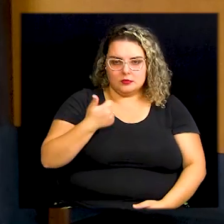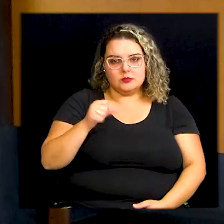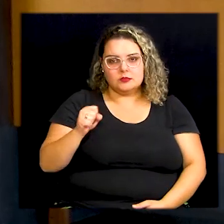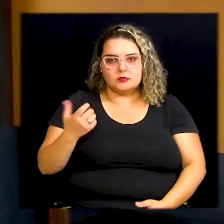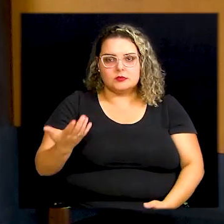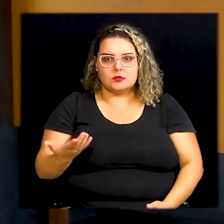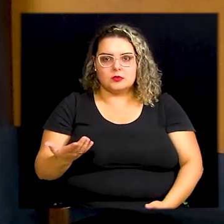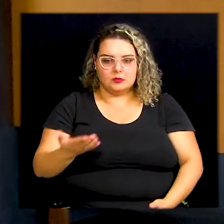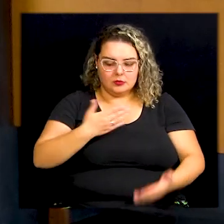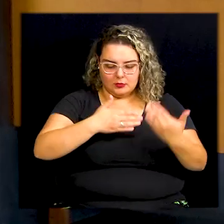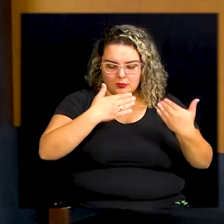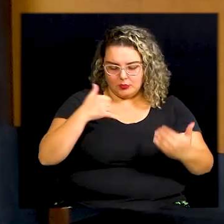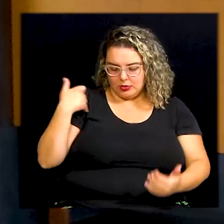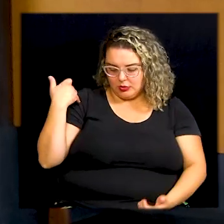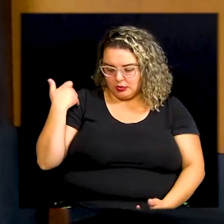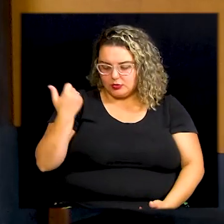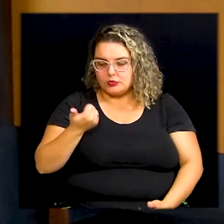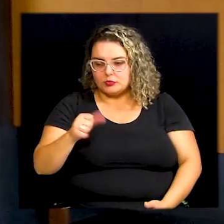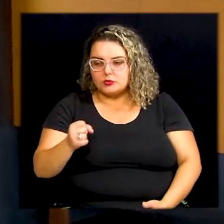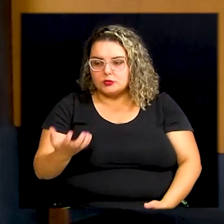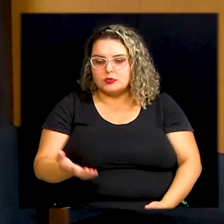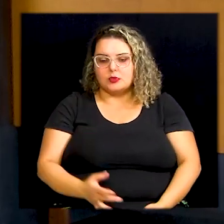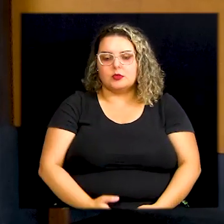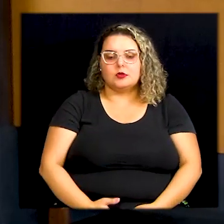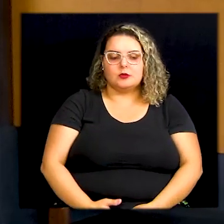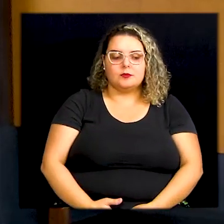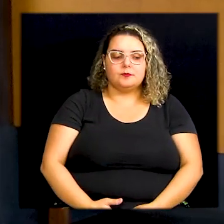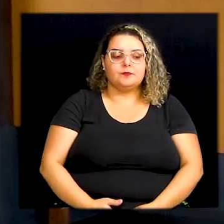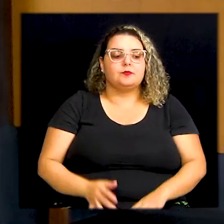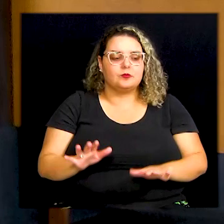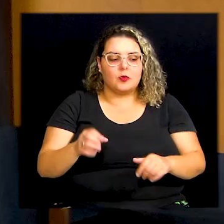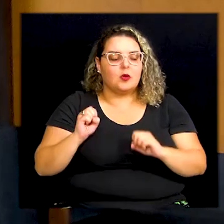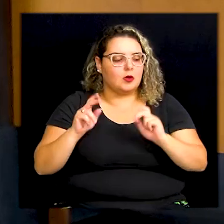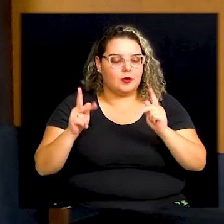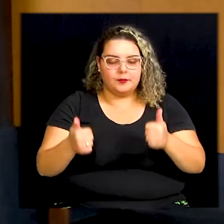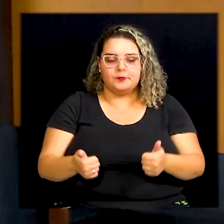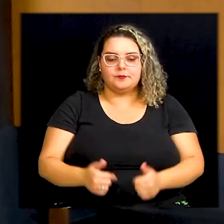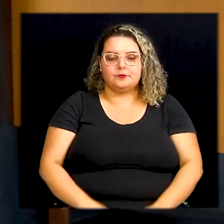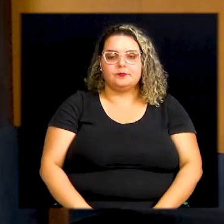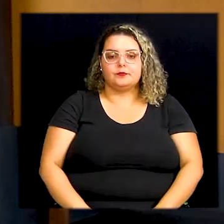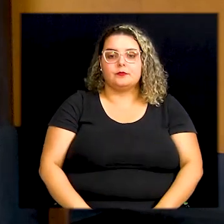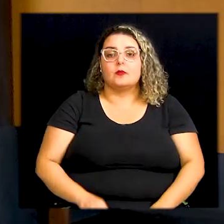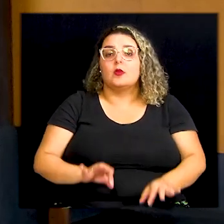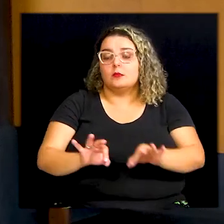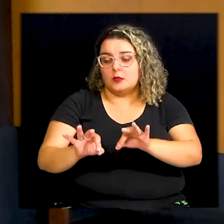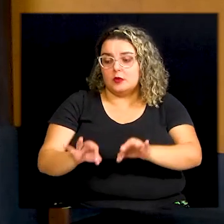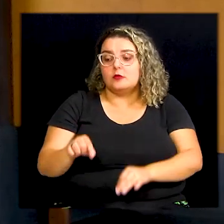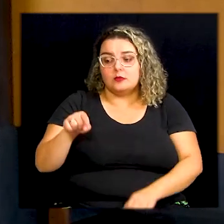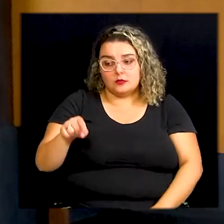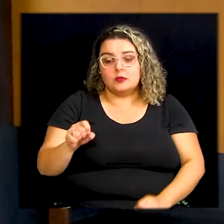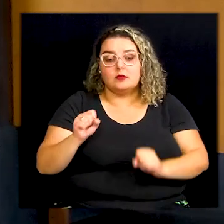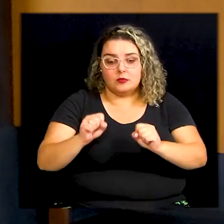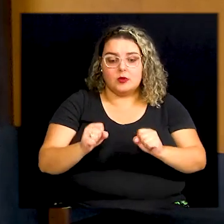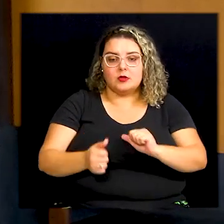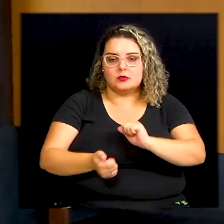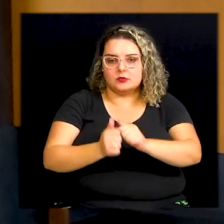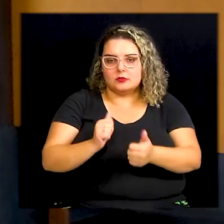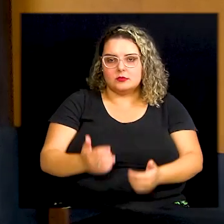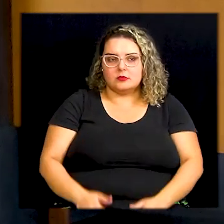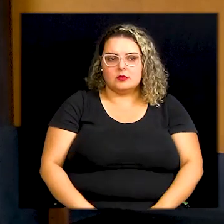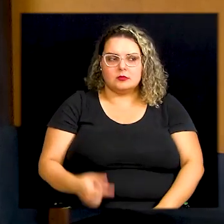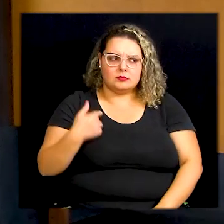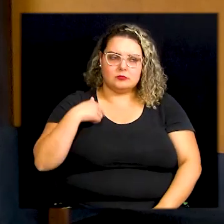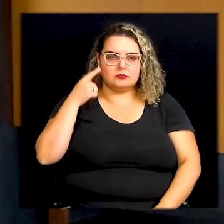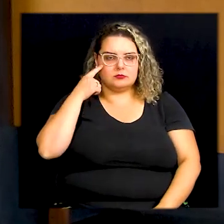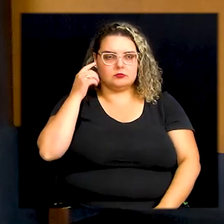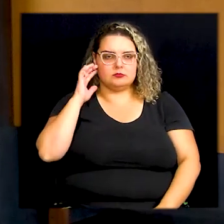tenho 18 anos, na época eu tinha 18 ainda. Falei, tenho 18 anos e tal. Ele falou, não, pode preparar aqui que você pode jogar. E na minha cabeça eu